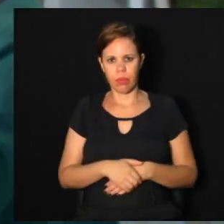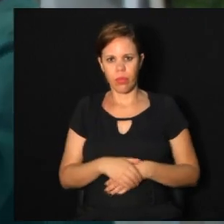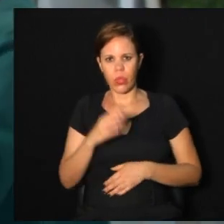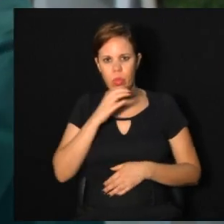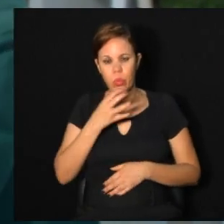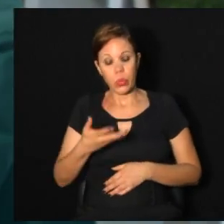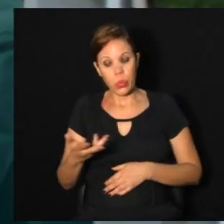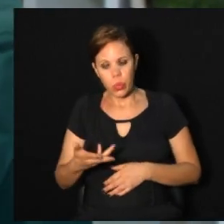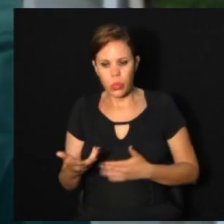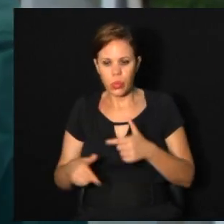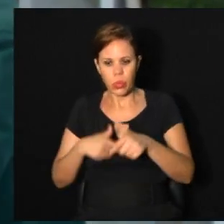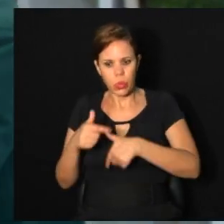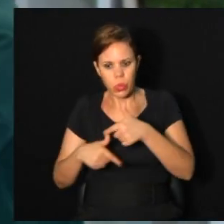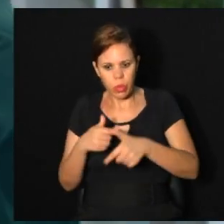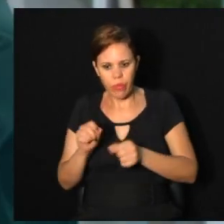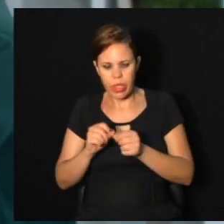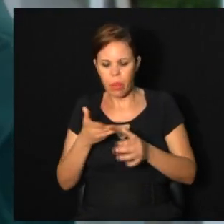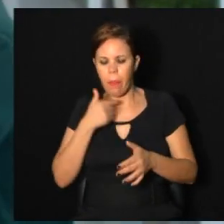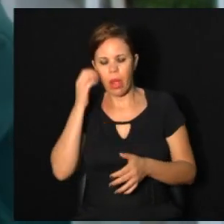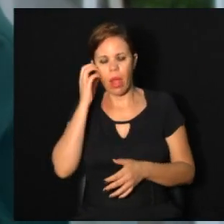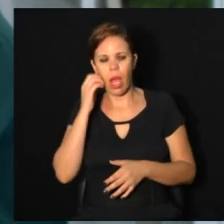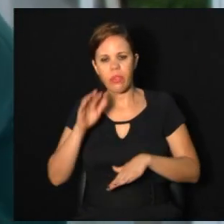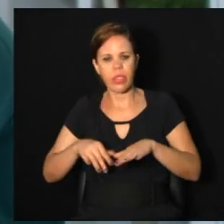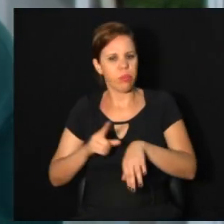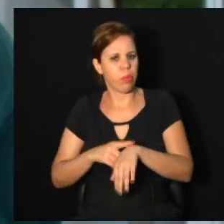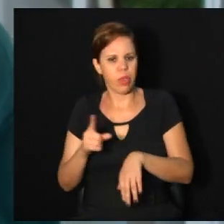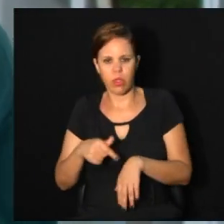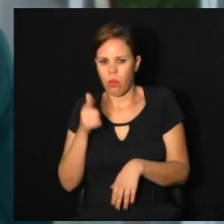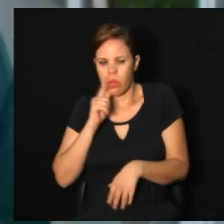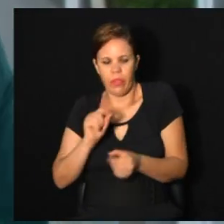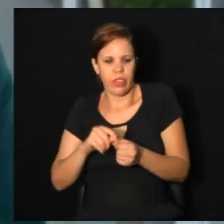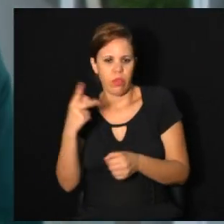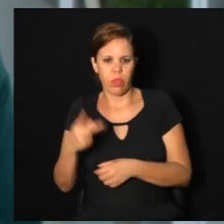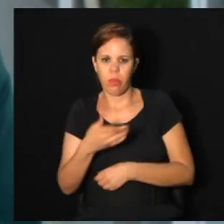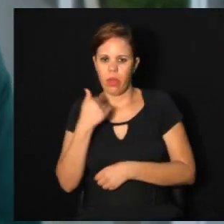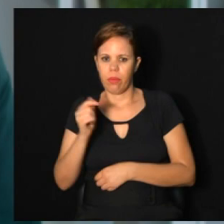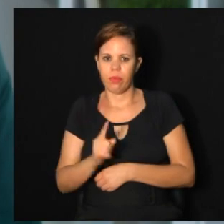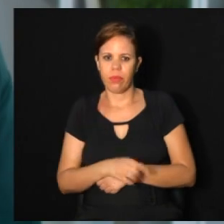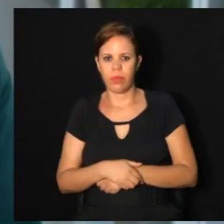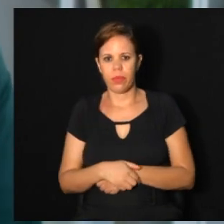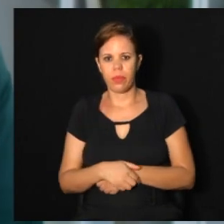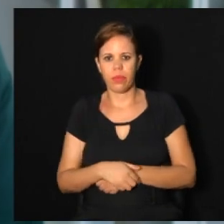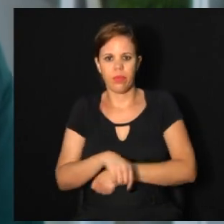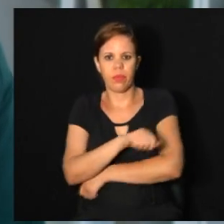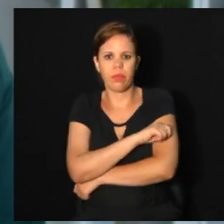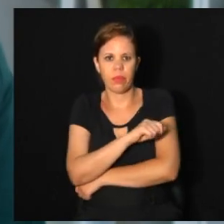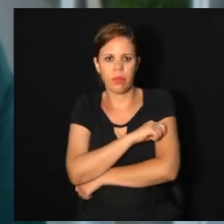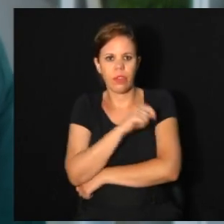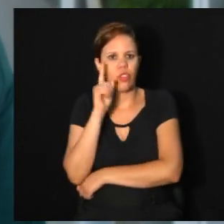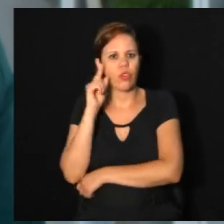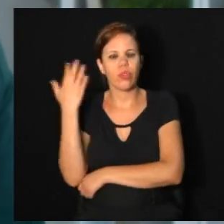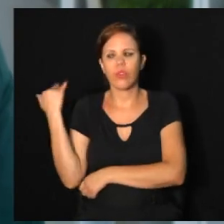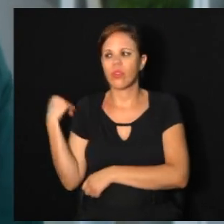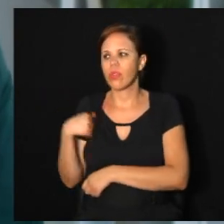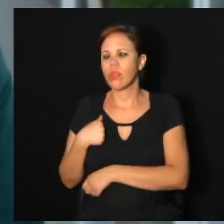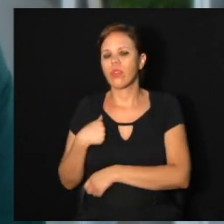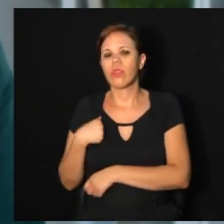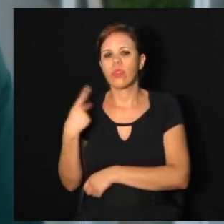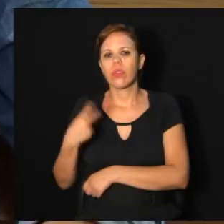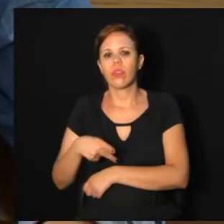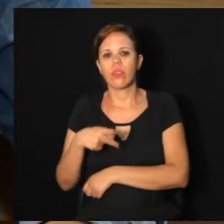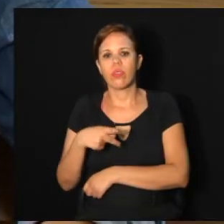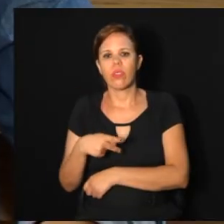você tenta sempre fazer o seu melhor, mas tem momento que você não consegue fazer o seu melhor, né? Um aluno, um dia desse, falou pra mim, tia, sua aula tá